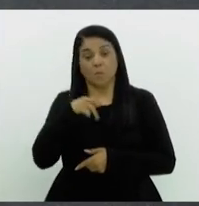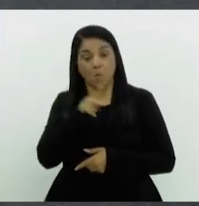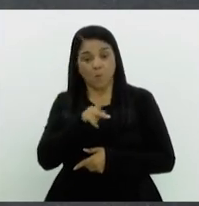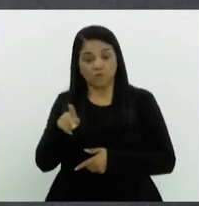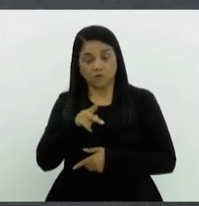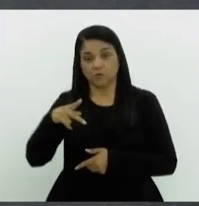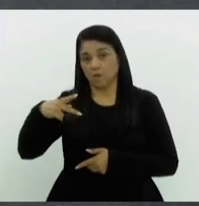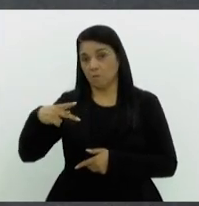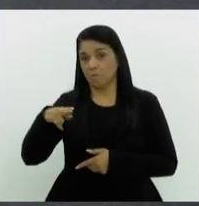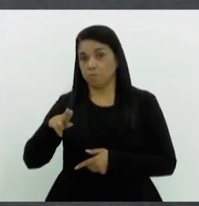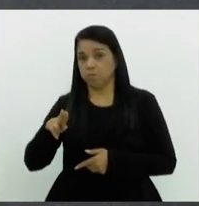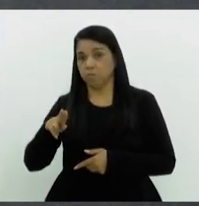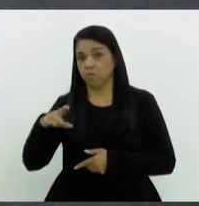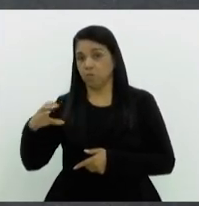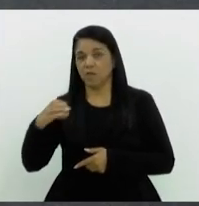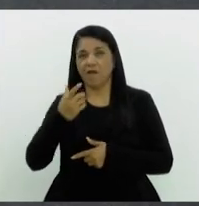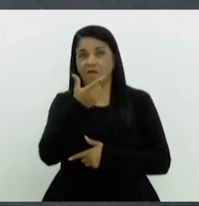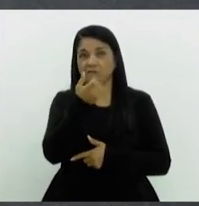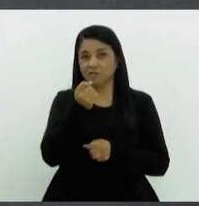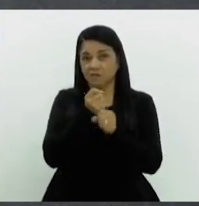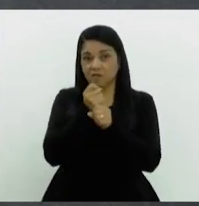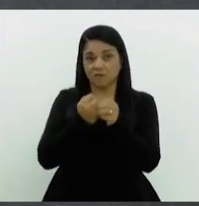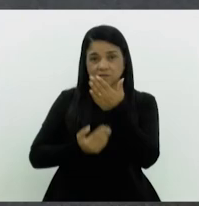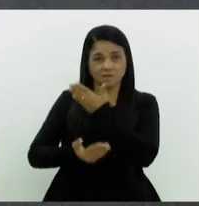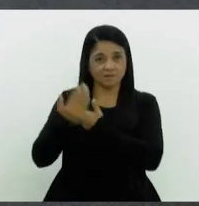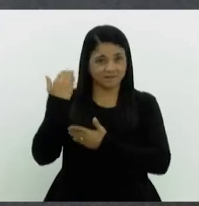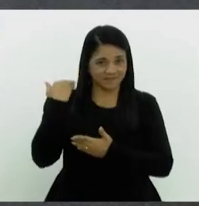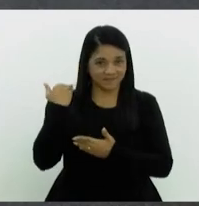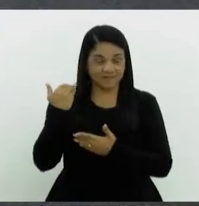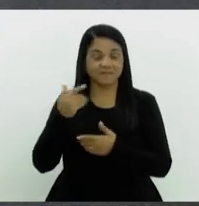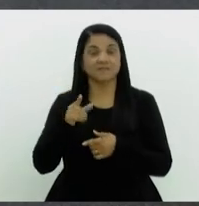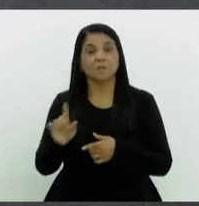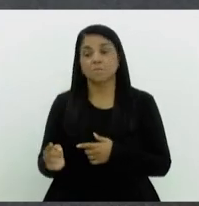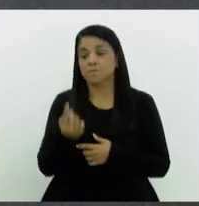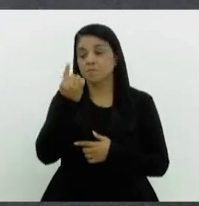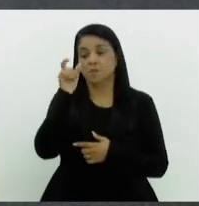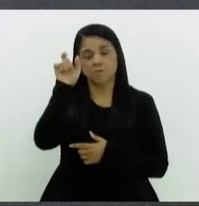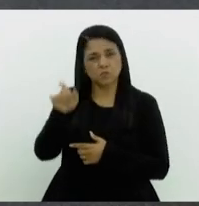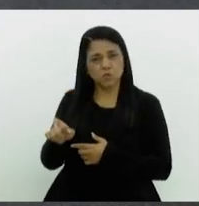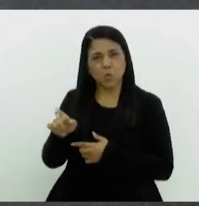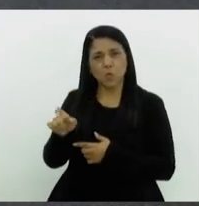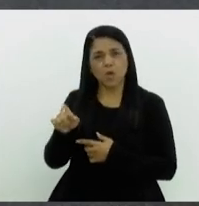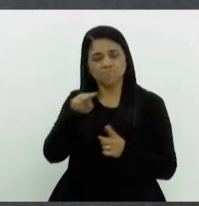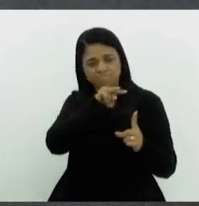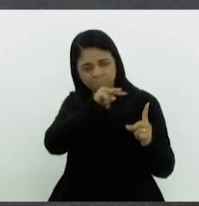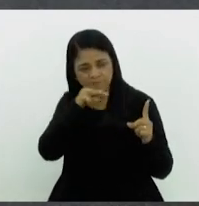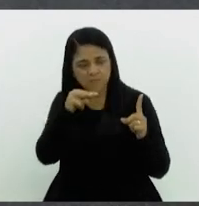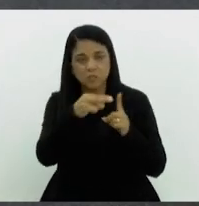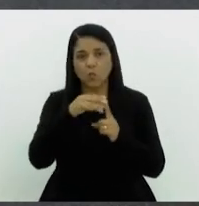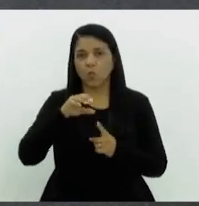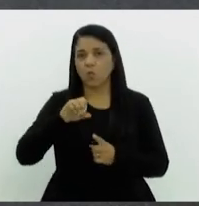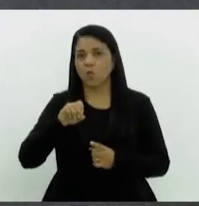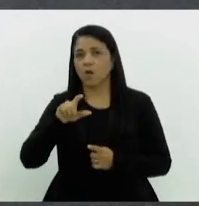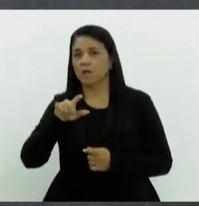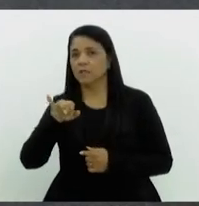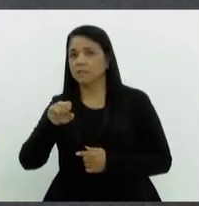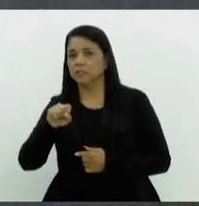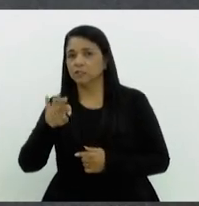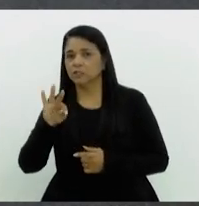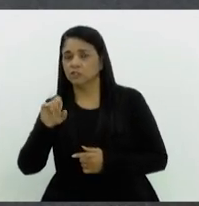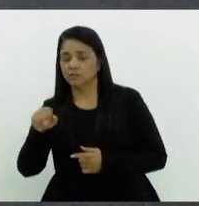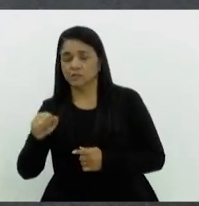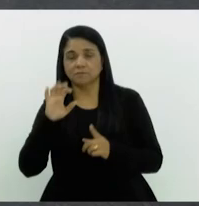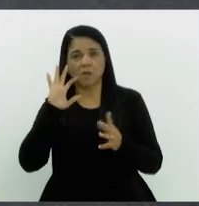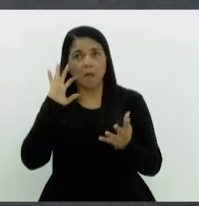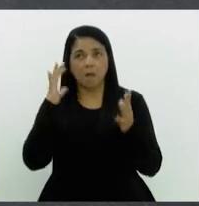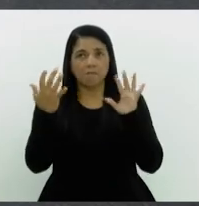PUC, isso há 20 anos atrás, e foi a primeira pessoa que me falou da visão holística sobre o meio ambiente e sobre